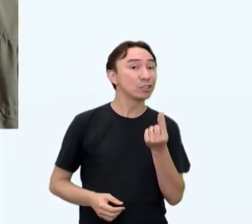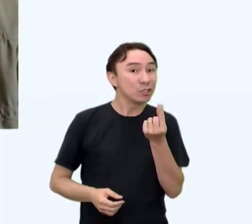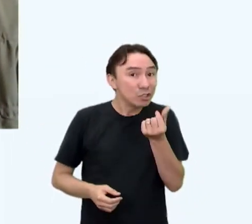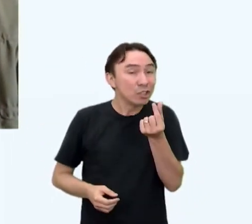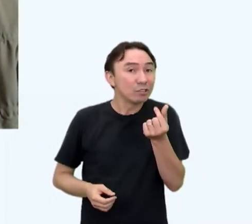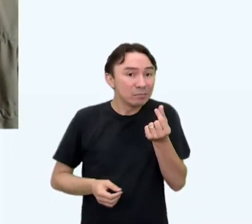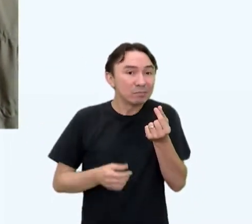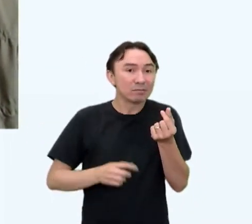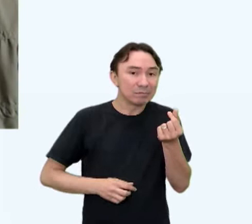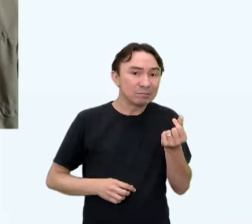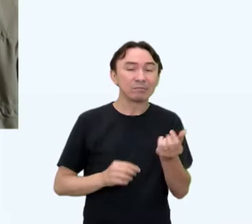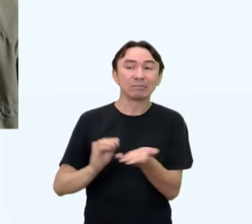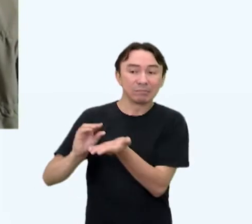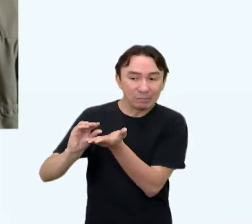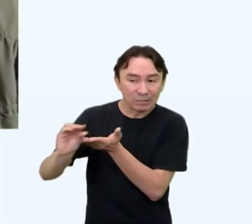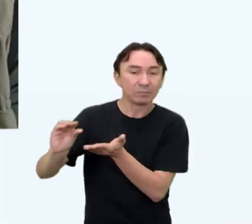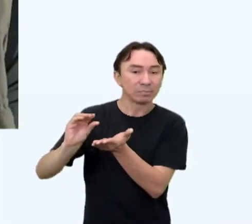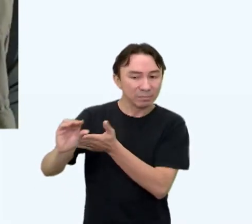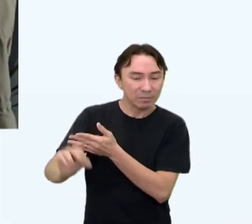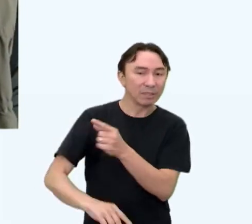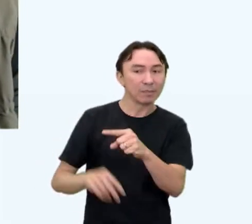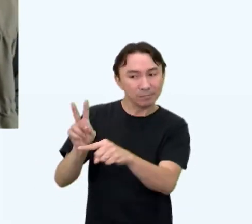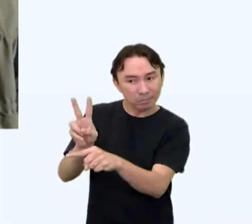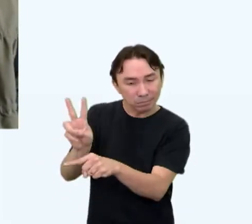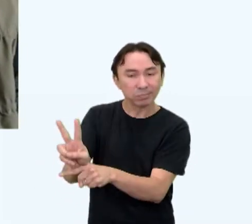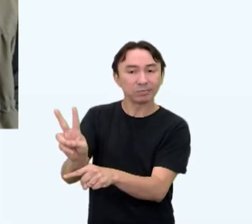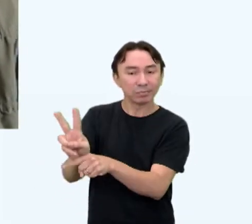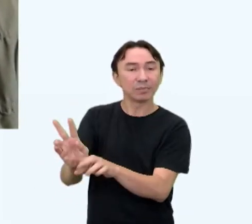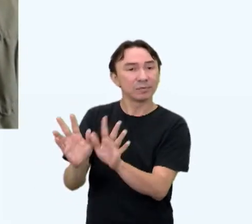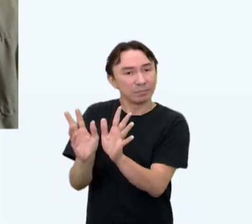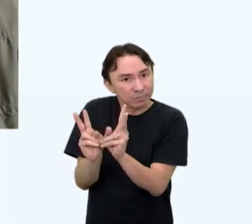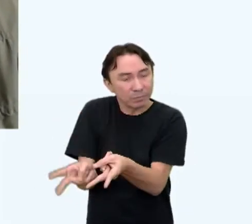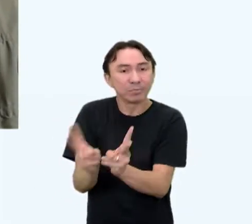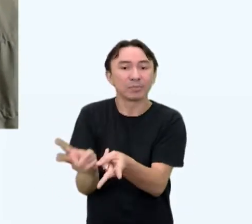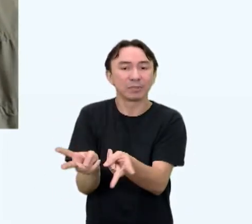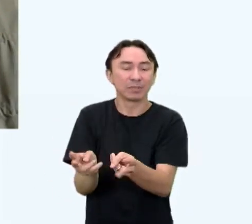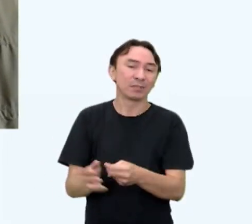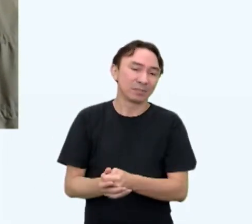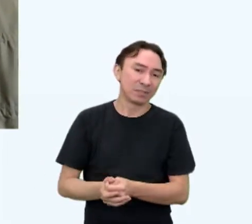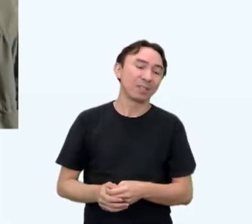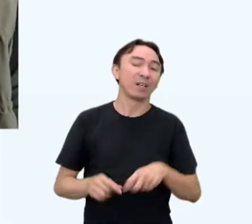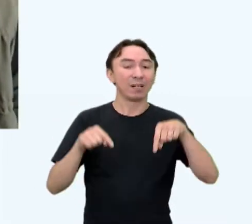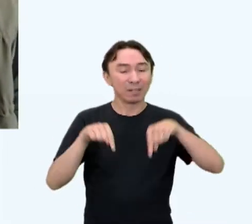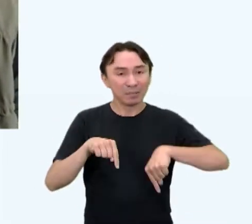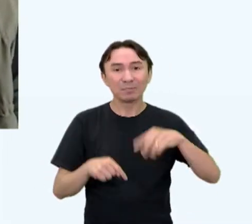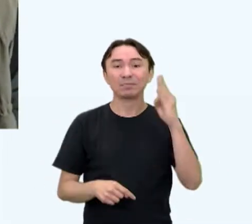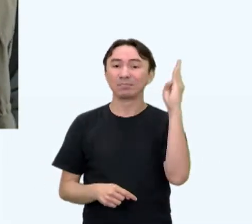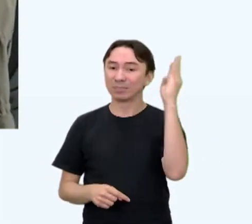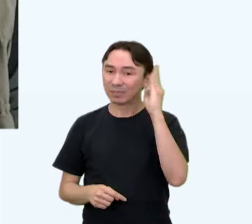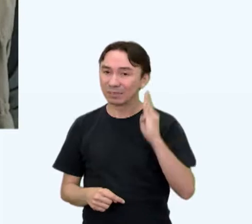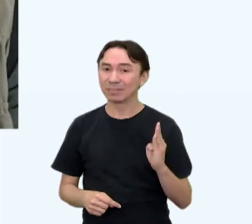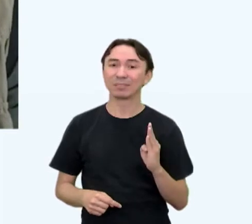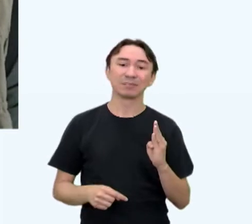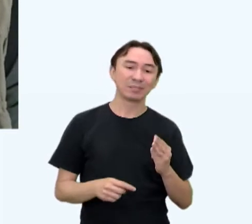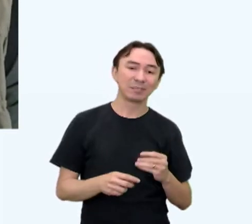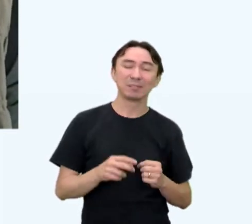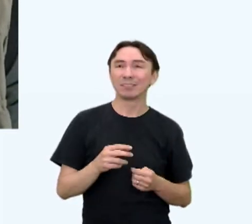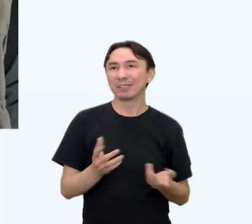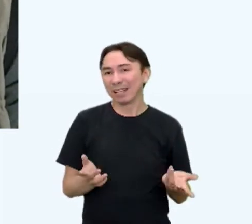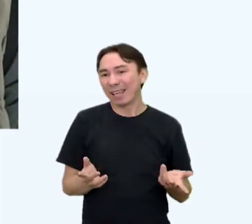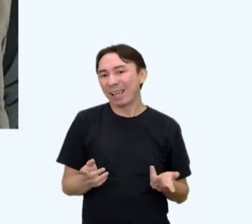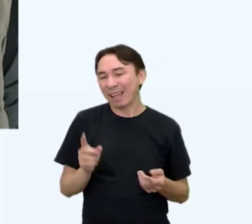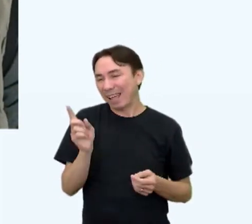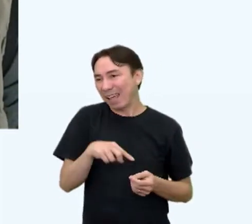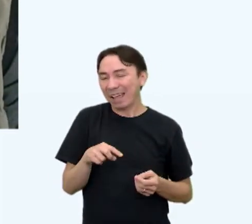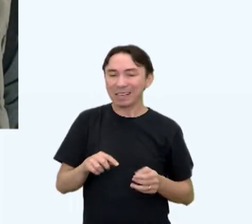essas estações. O Brasil é tido como, historicamente, o senso comum sugere que o Brasil não é um país que